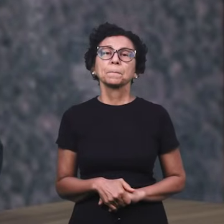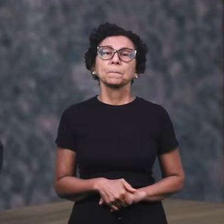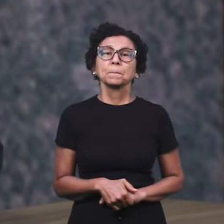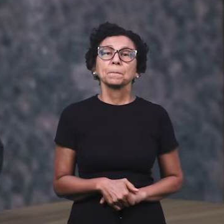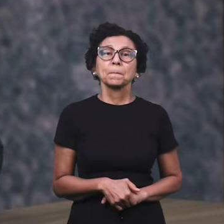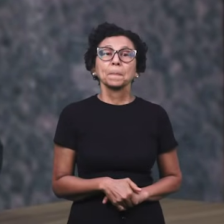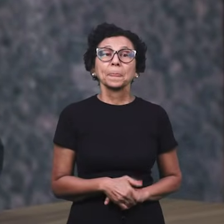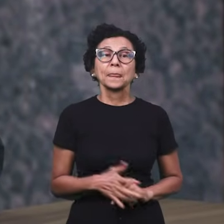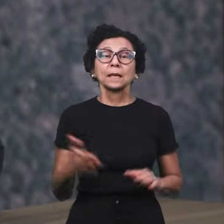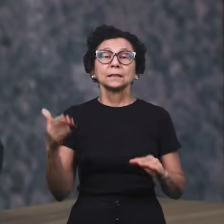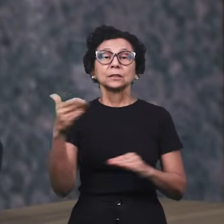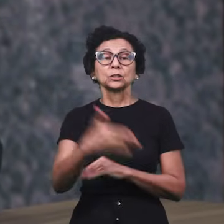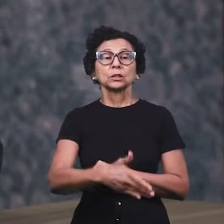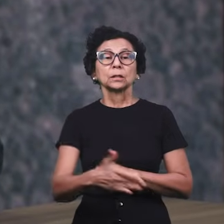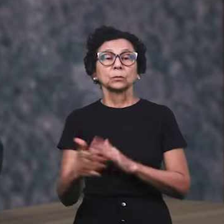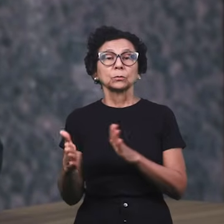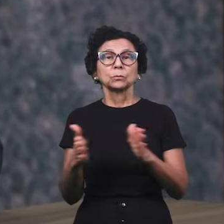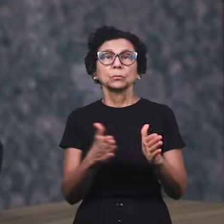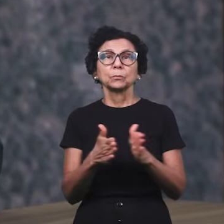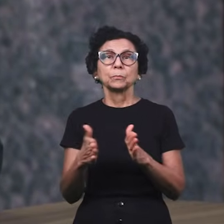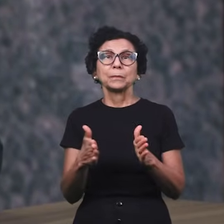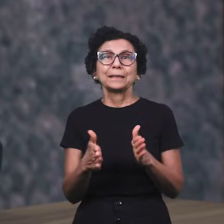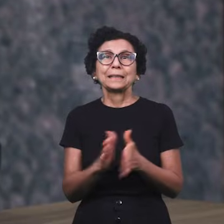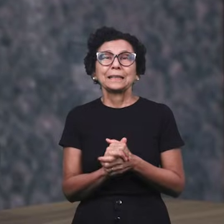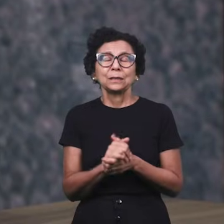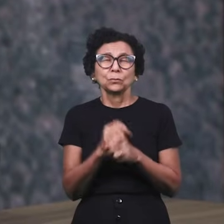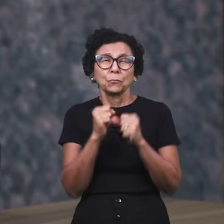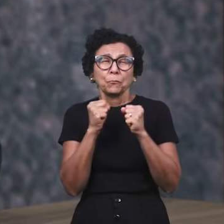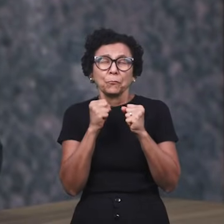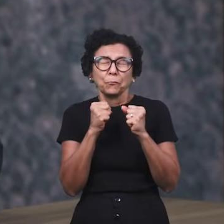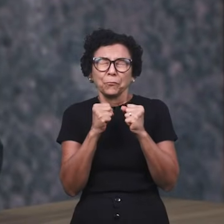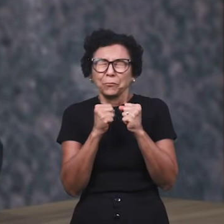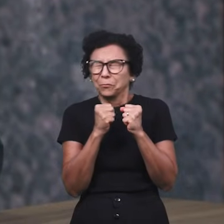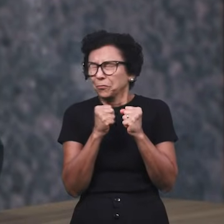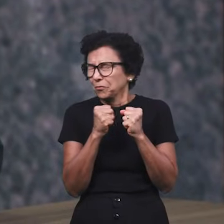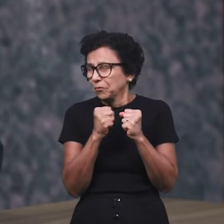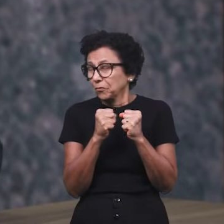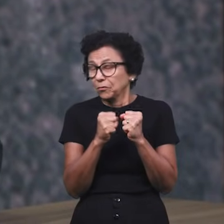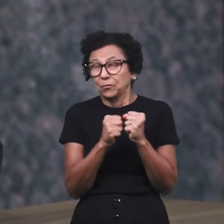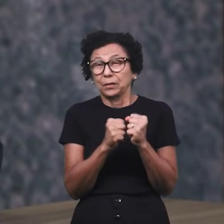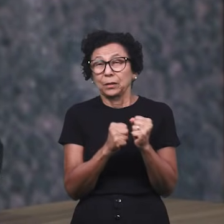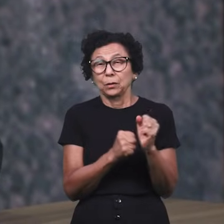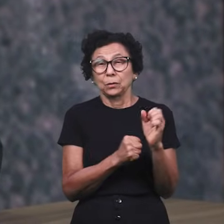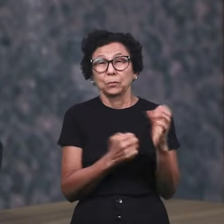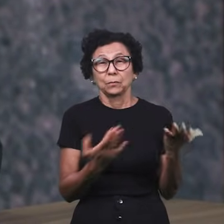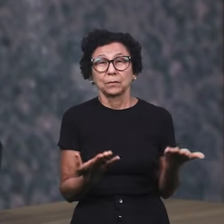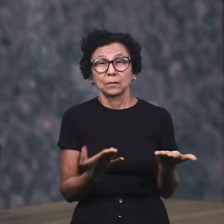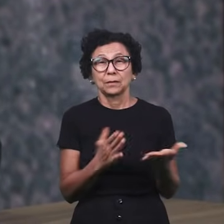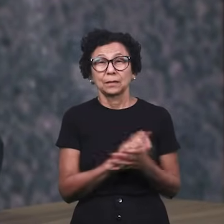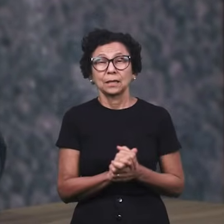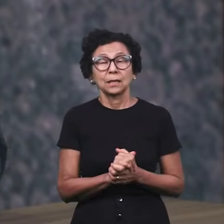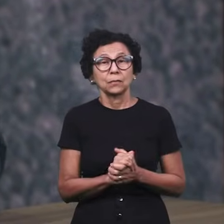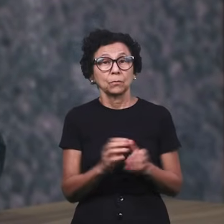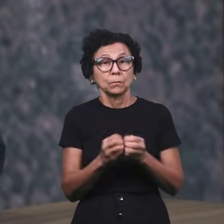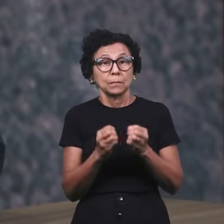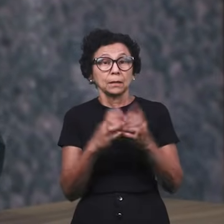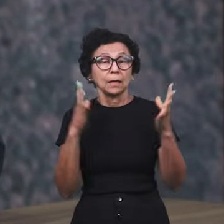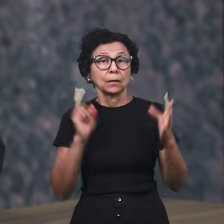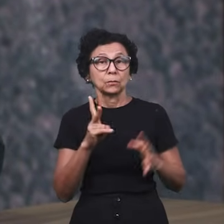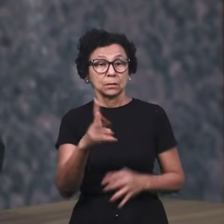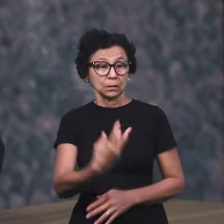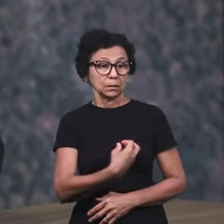Mayflower, e eles chegam numa época em que houve um inverno particularmente muito rigoroso. Foi verdadeiramente um milagre eles